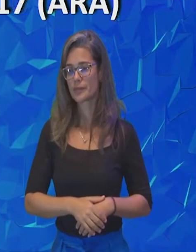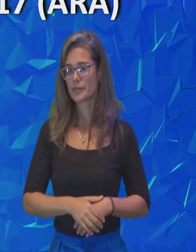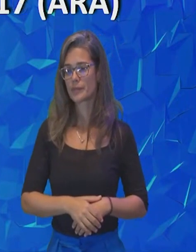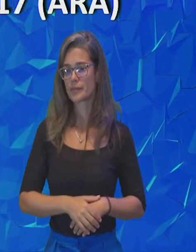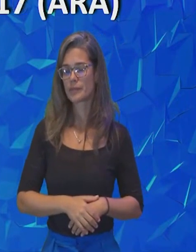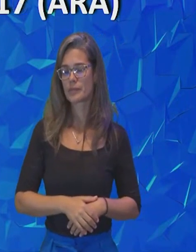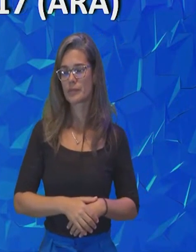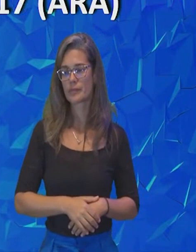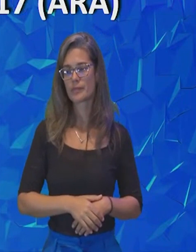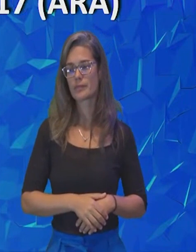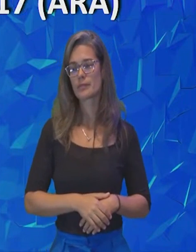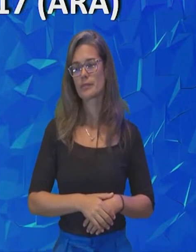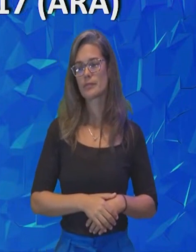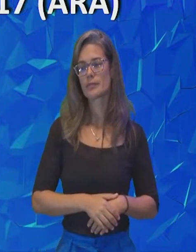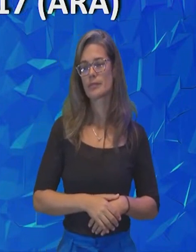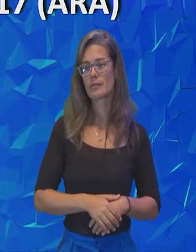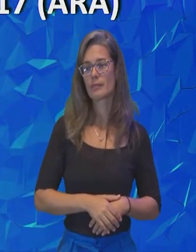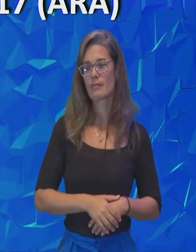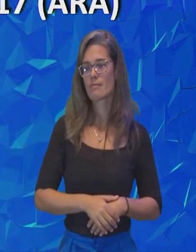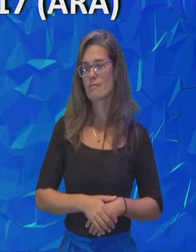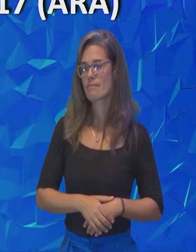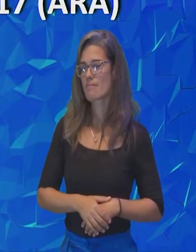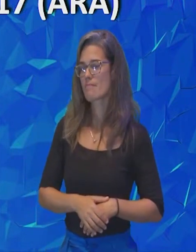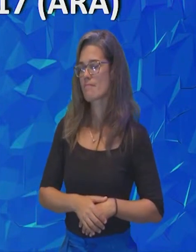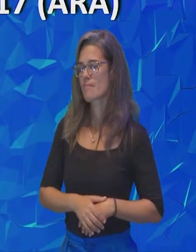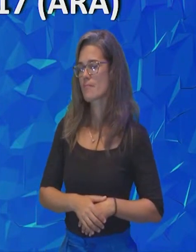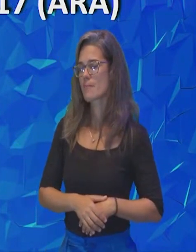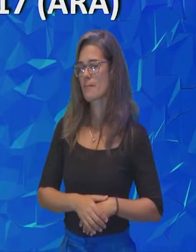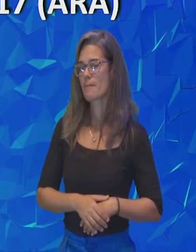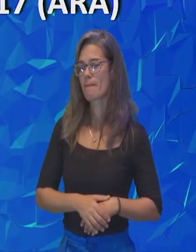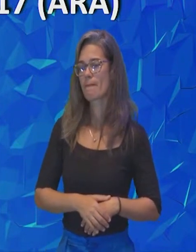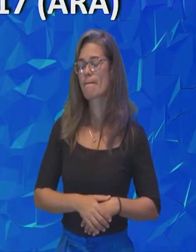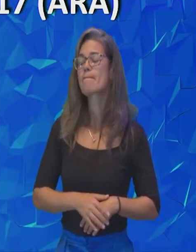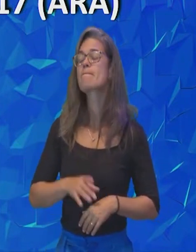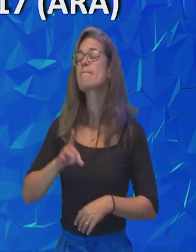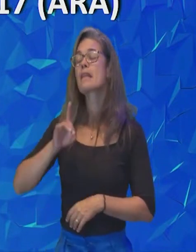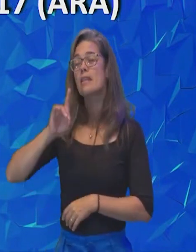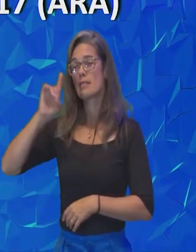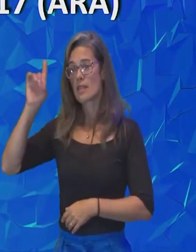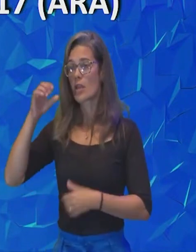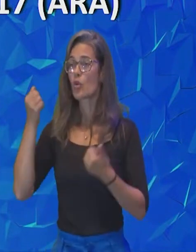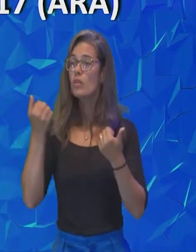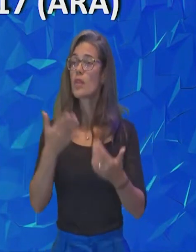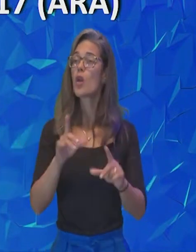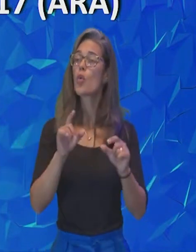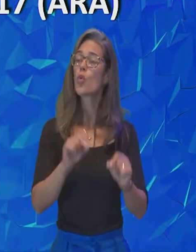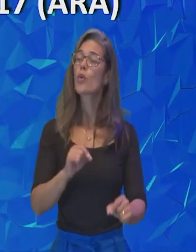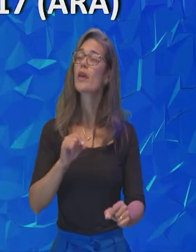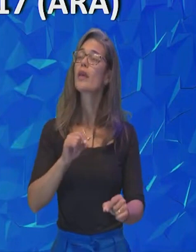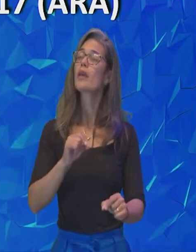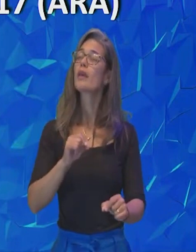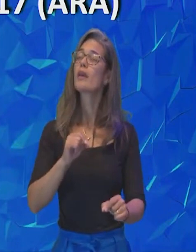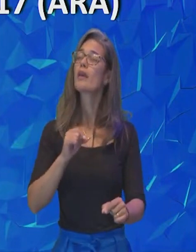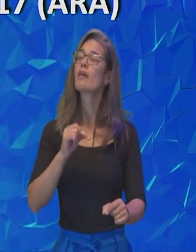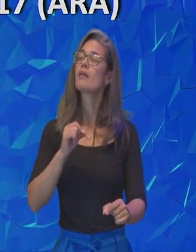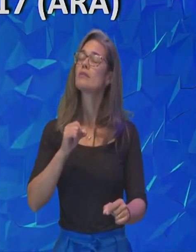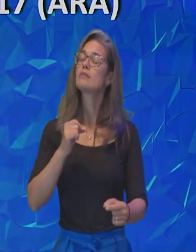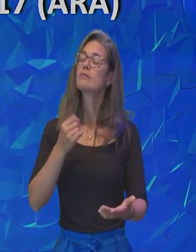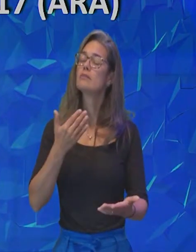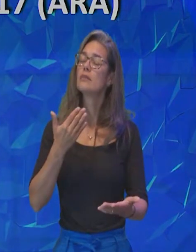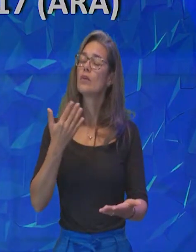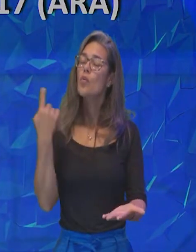à espada de Jeú, Eliseu o matará. Deus ainda deu uma missão para o seu profeta,